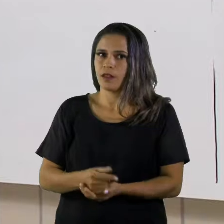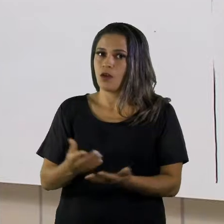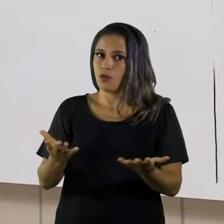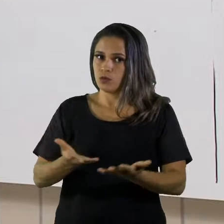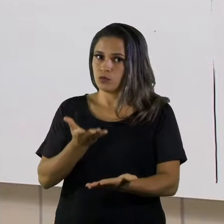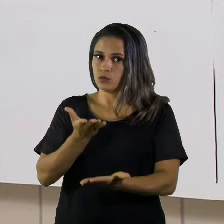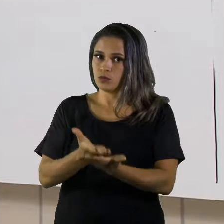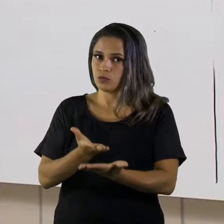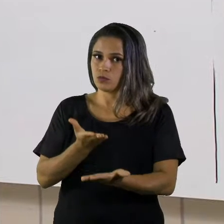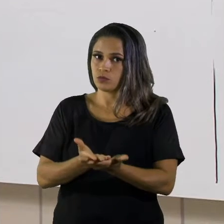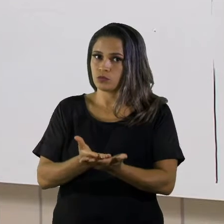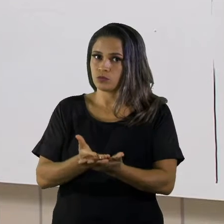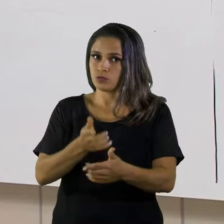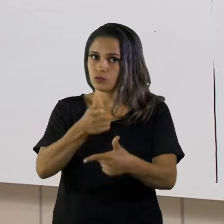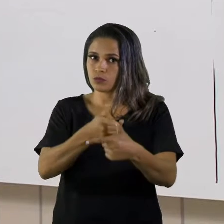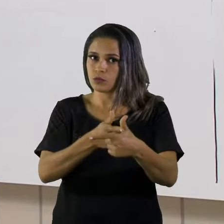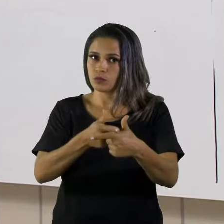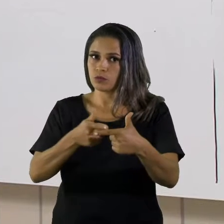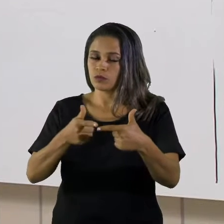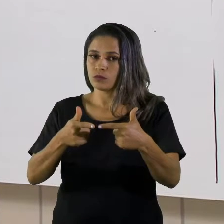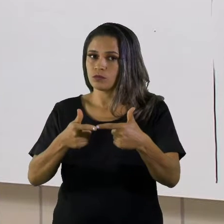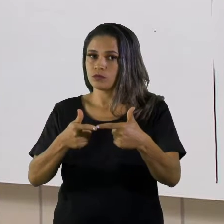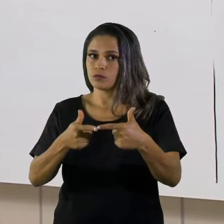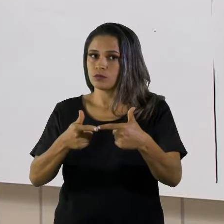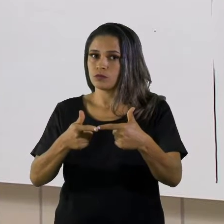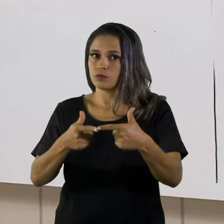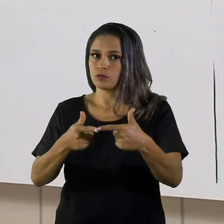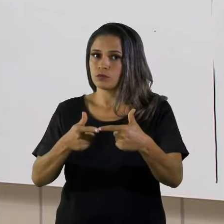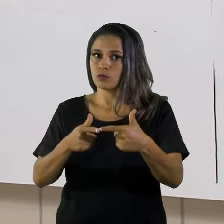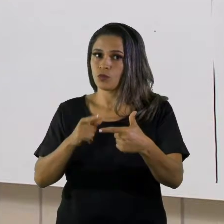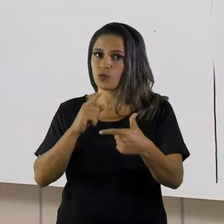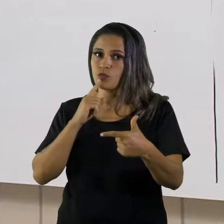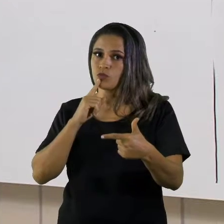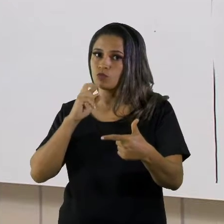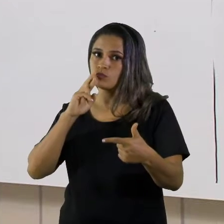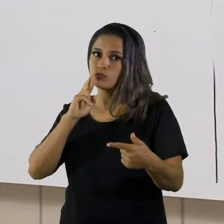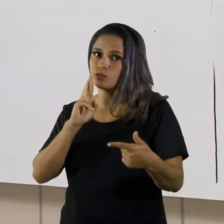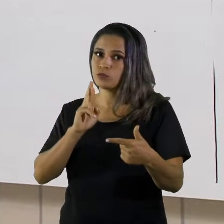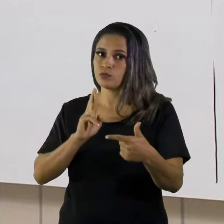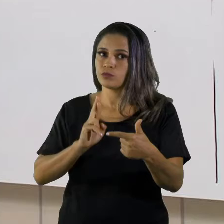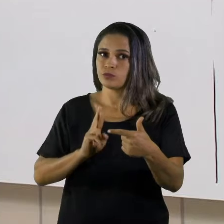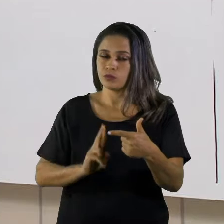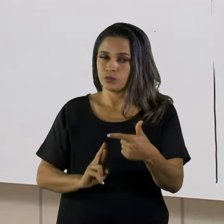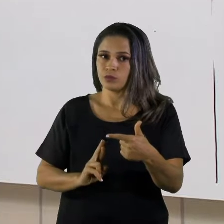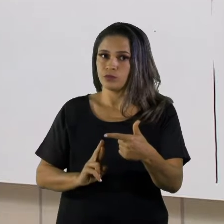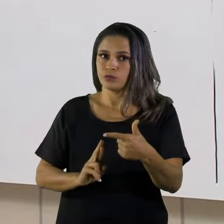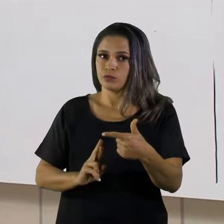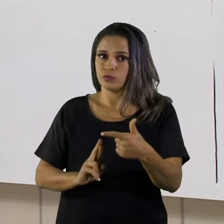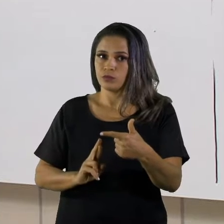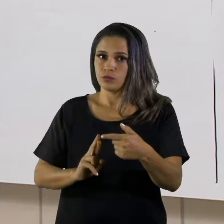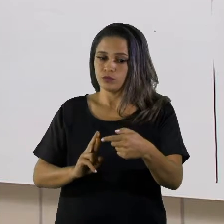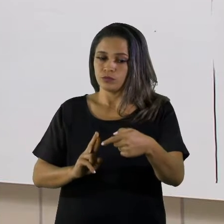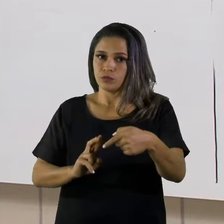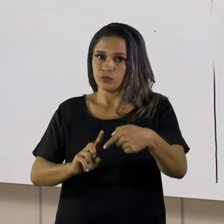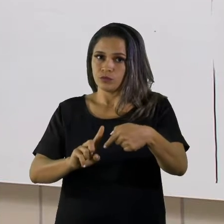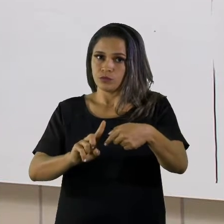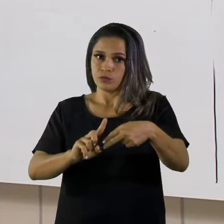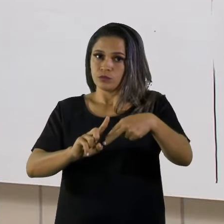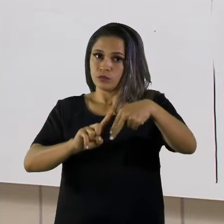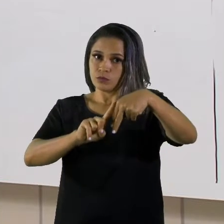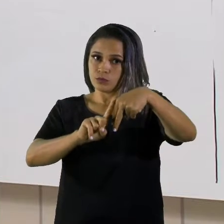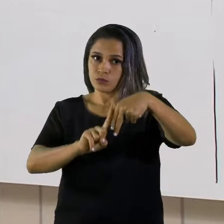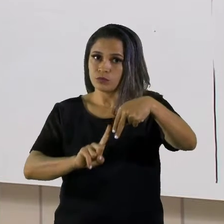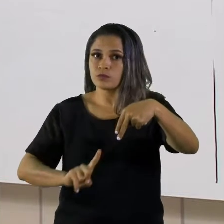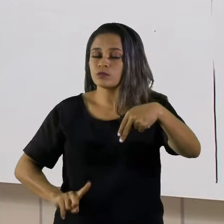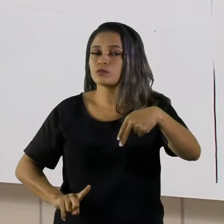aula divisão cujo resultado é inteiro, certo?